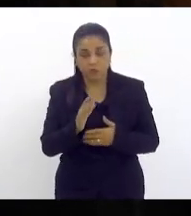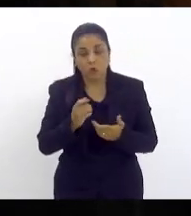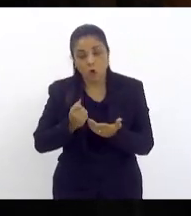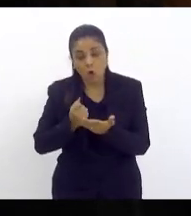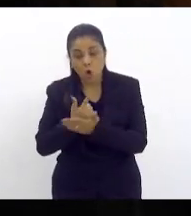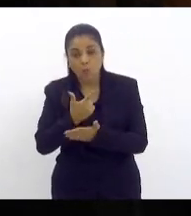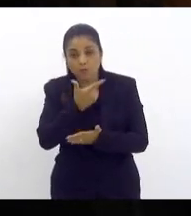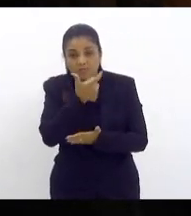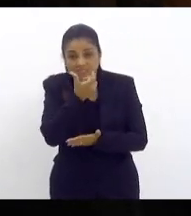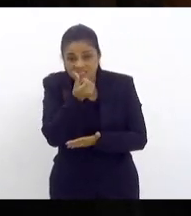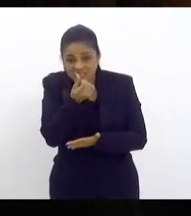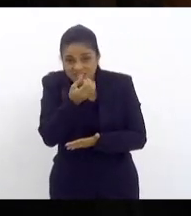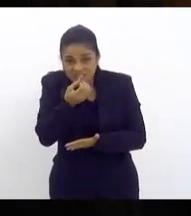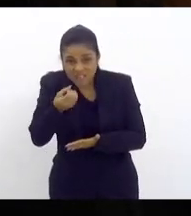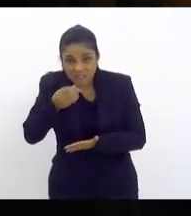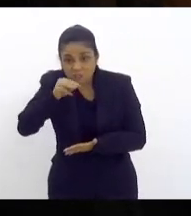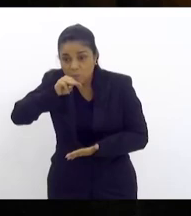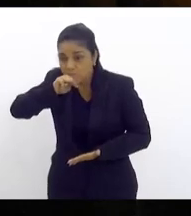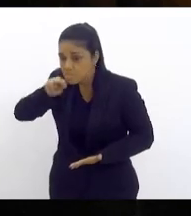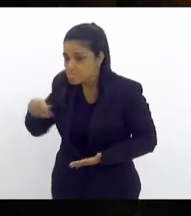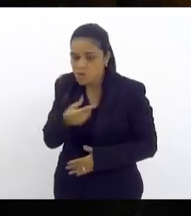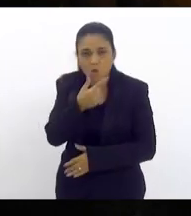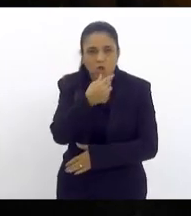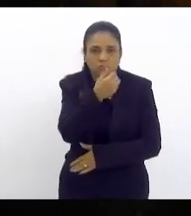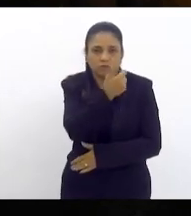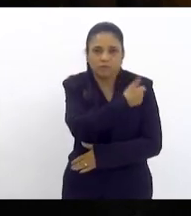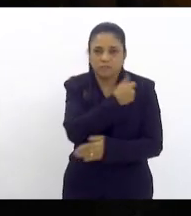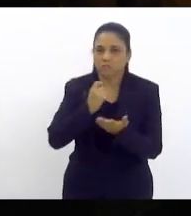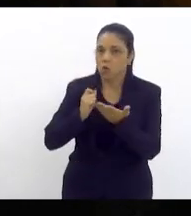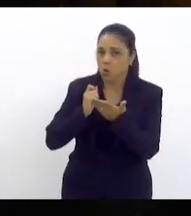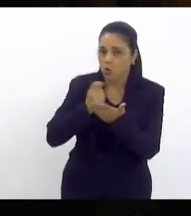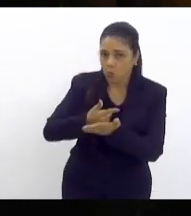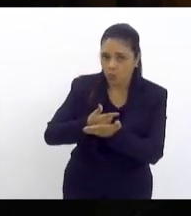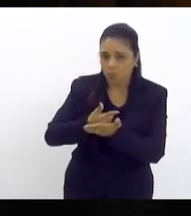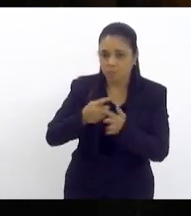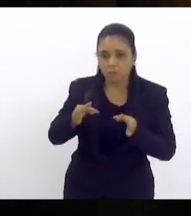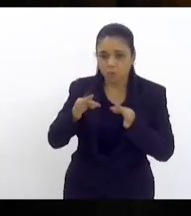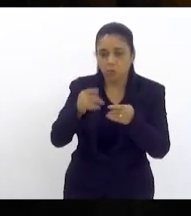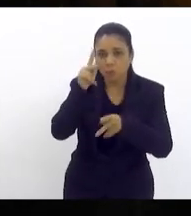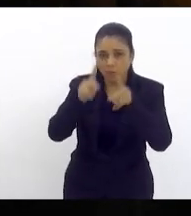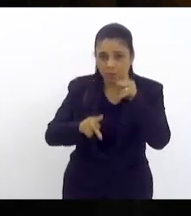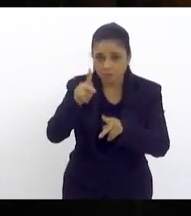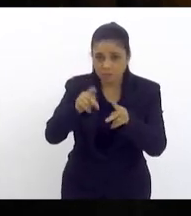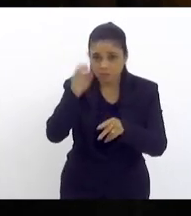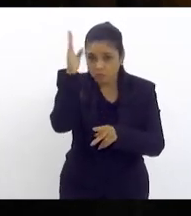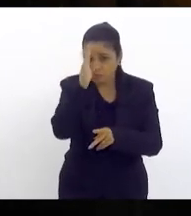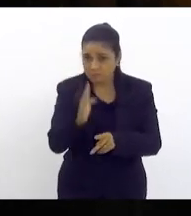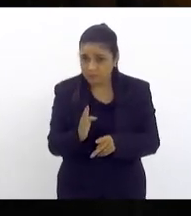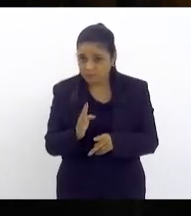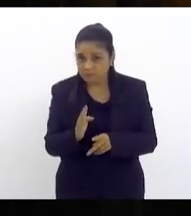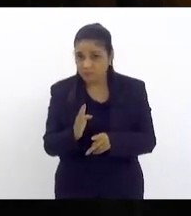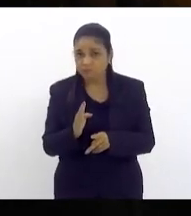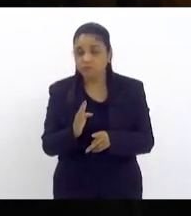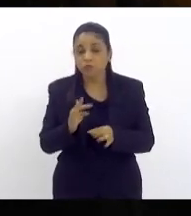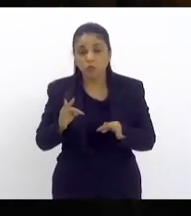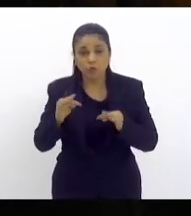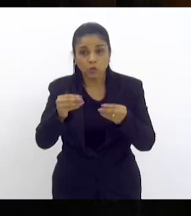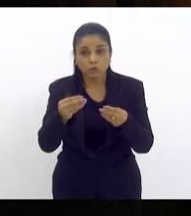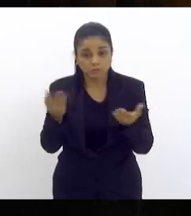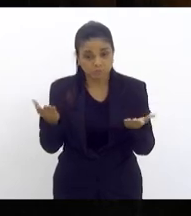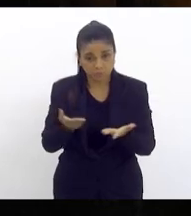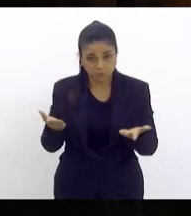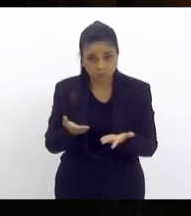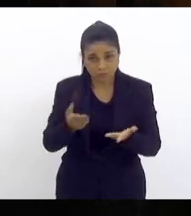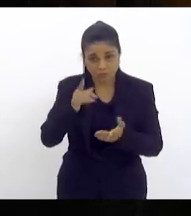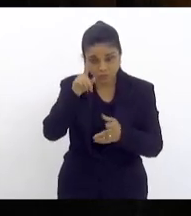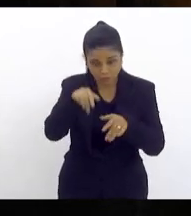600 milhões de vacinas para toda a população do Brasil inclusive todas as pessoas que estão aqui dentro desse plenário hoje